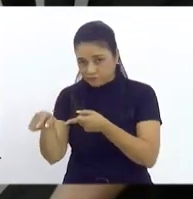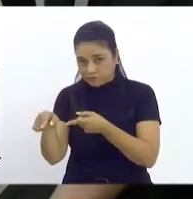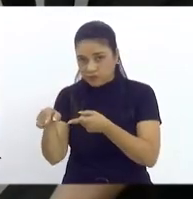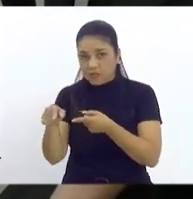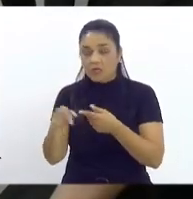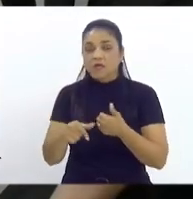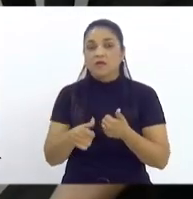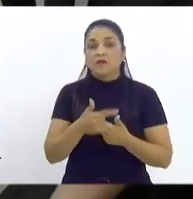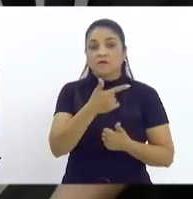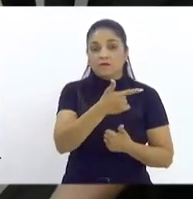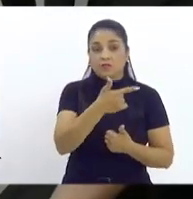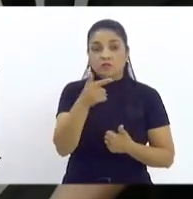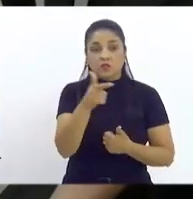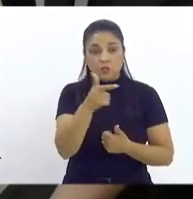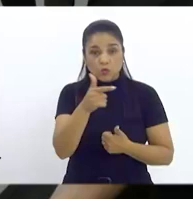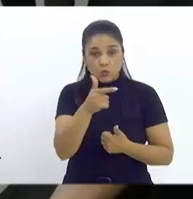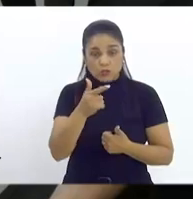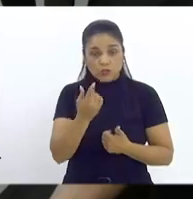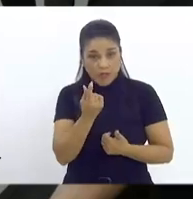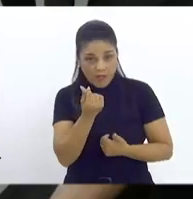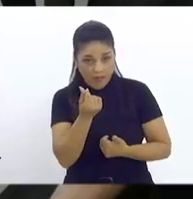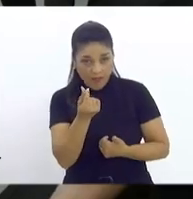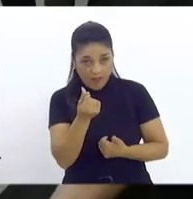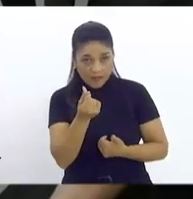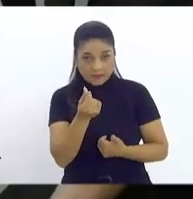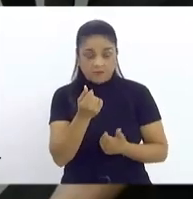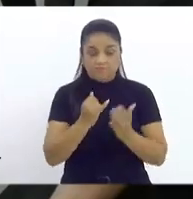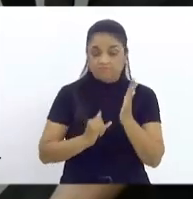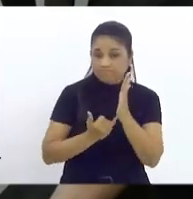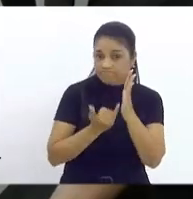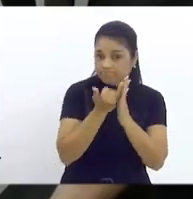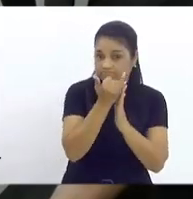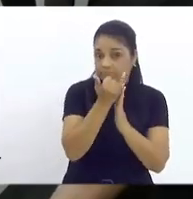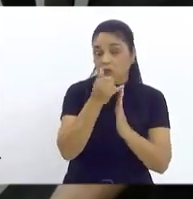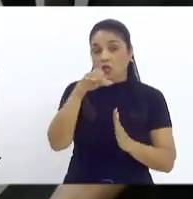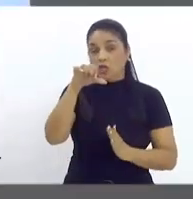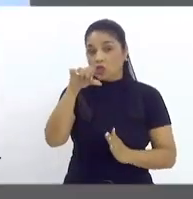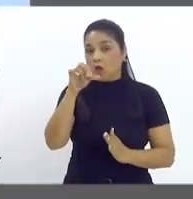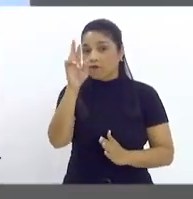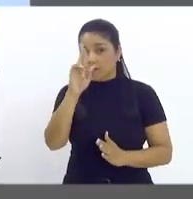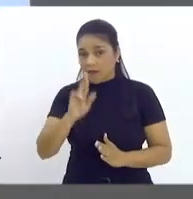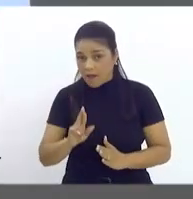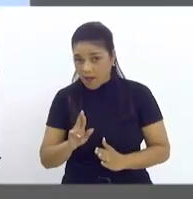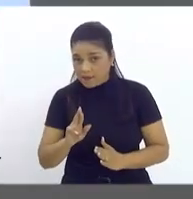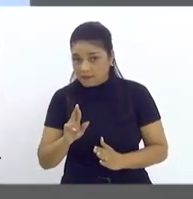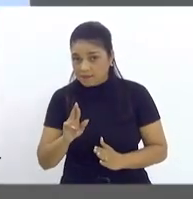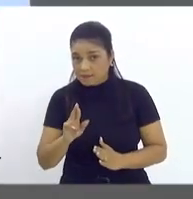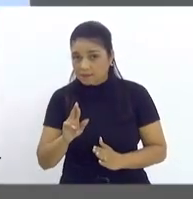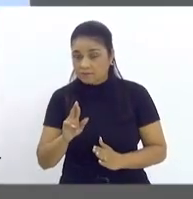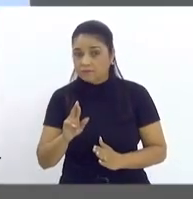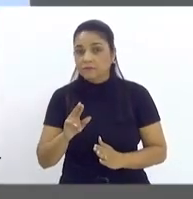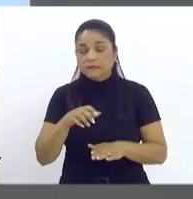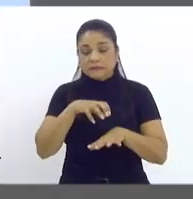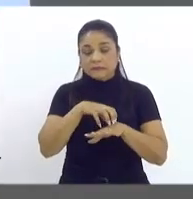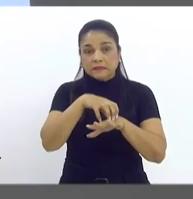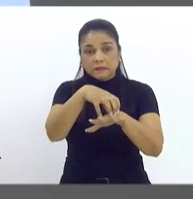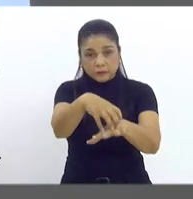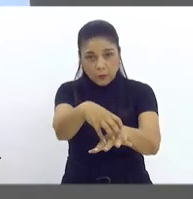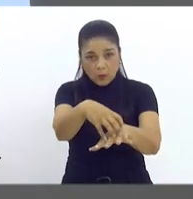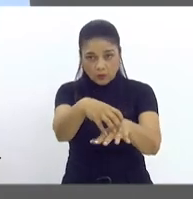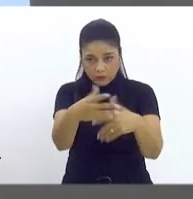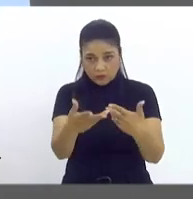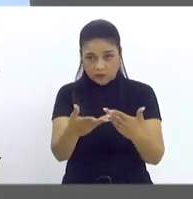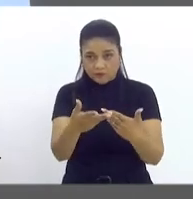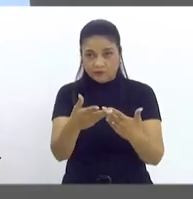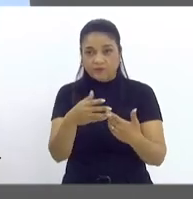molécula. R$ 22 vão para tributos. E R$ 9 vão para a parte de transporte.